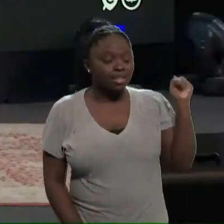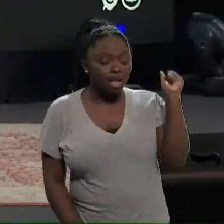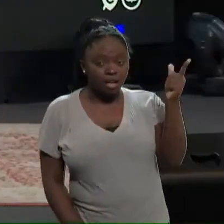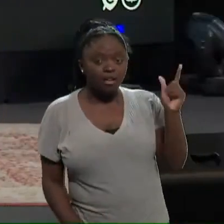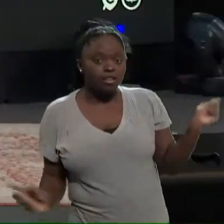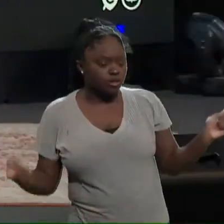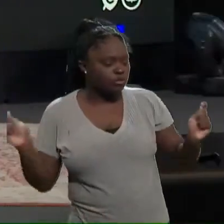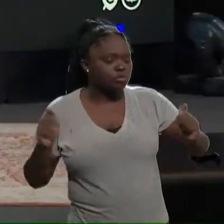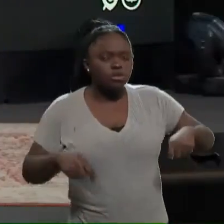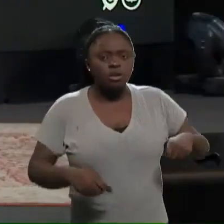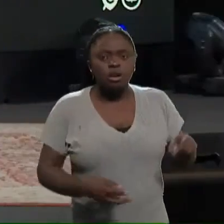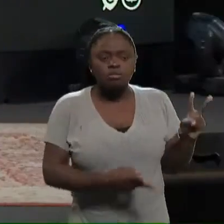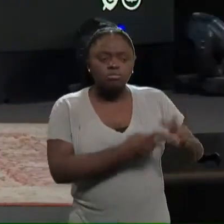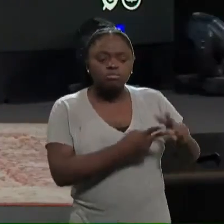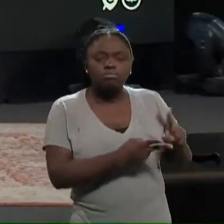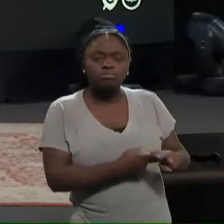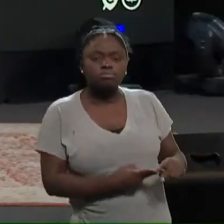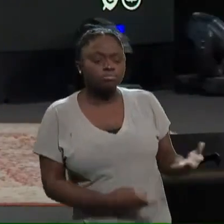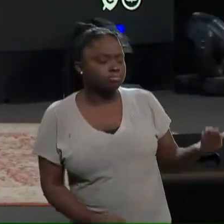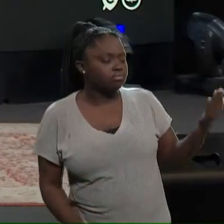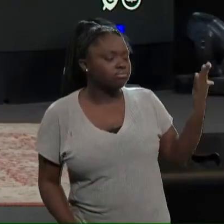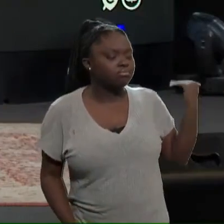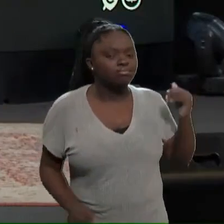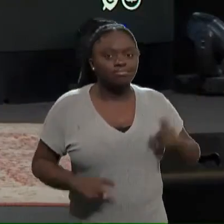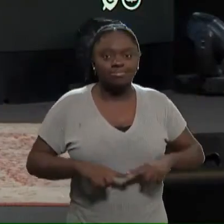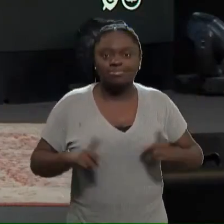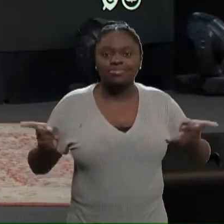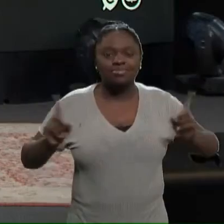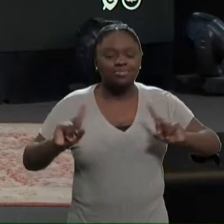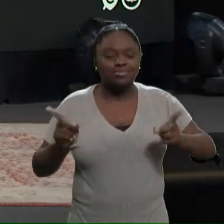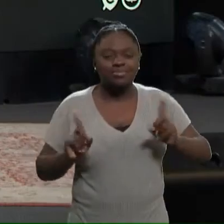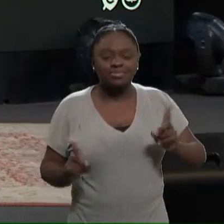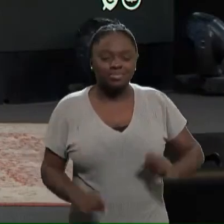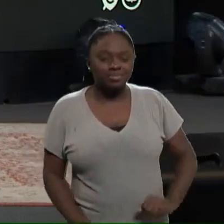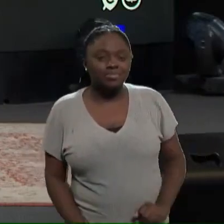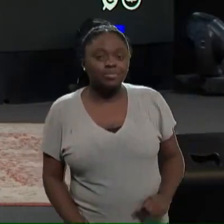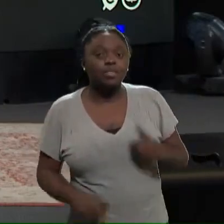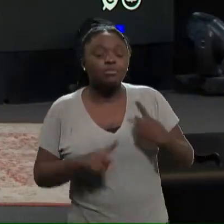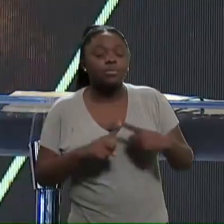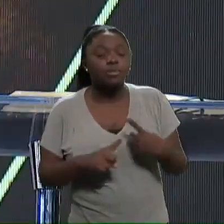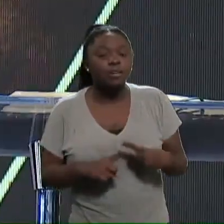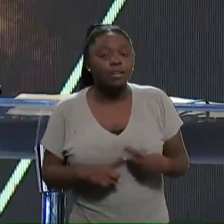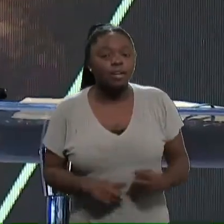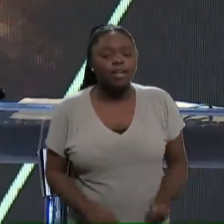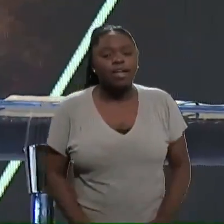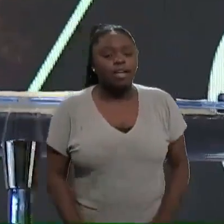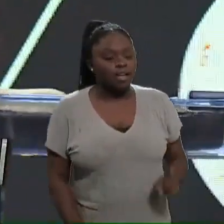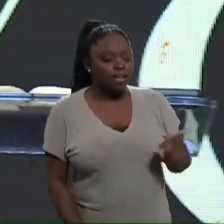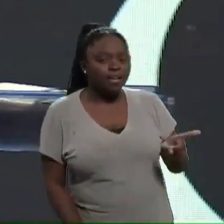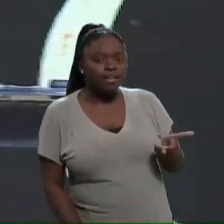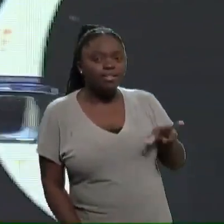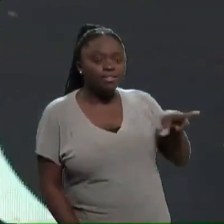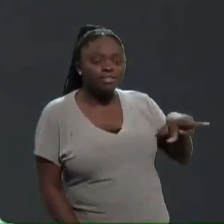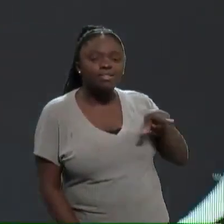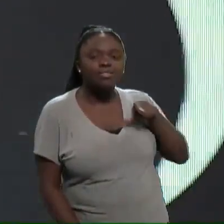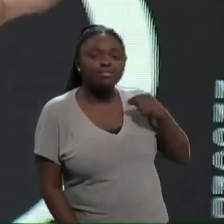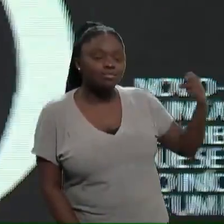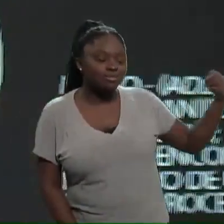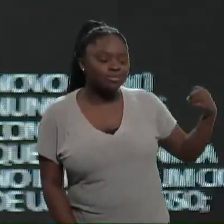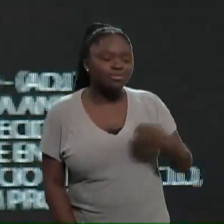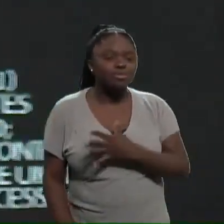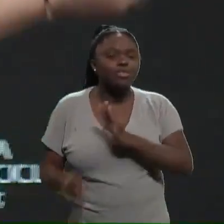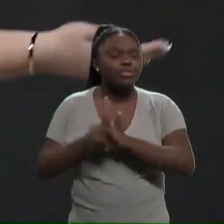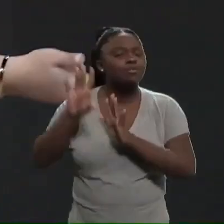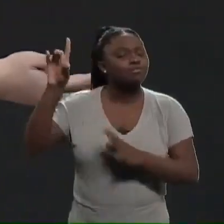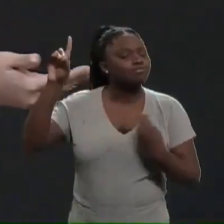ter se prendido ao passado, mas ele não se prendeu ao passado. Sabe por quê? Porque Davi escolheu viver o novo de